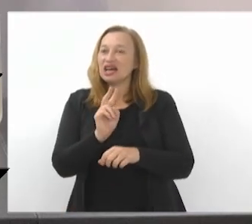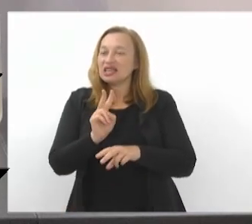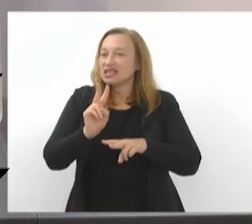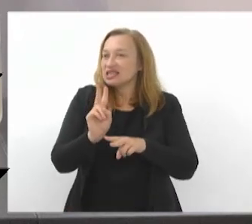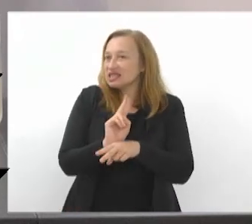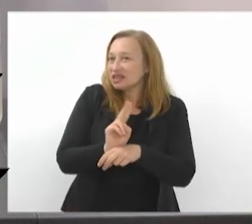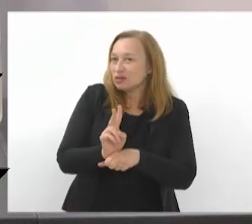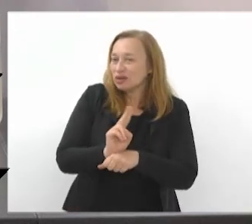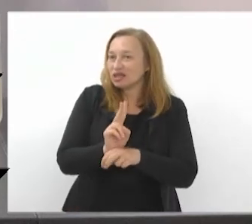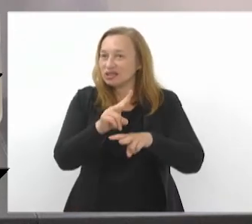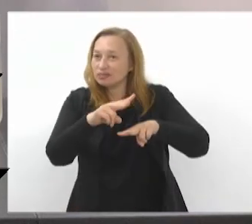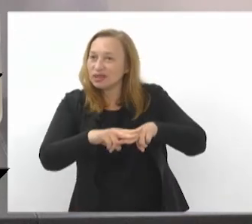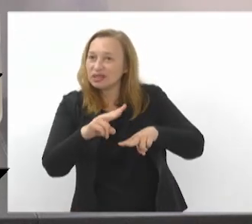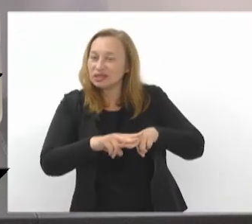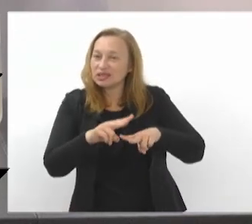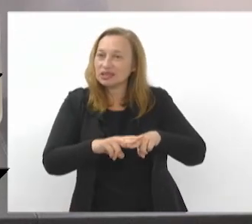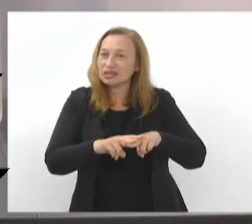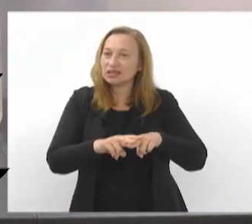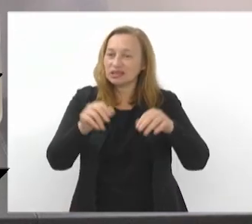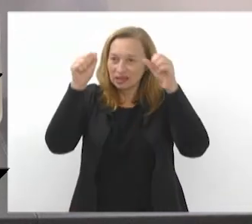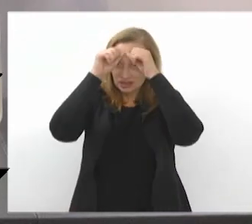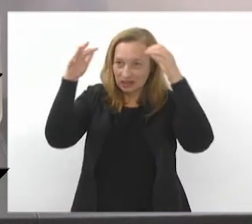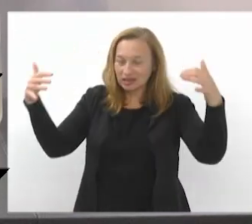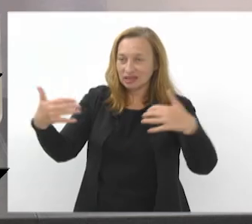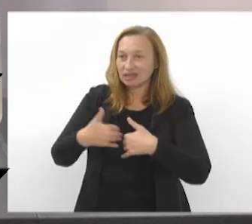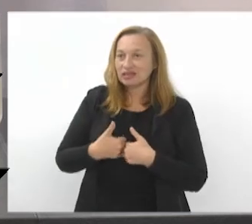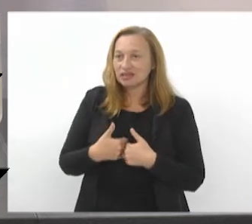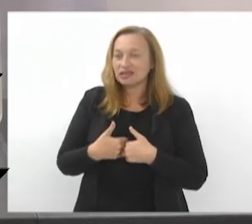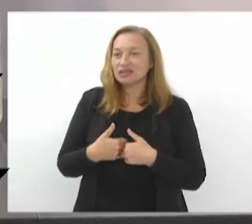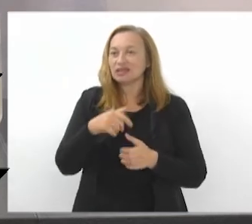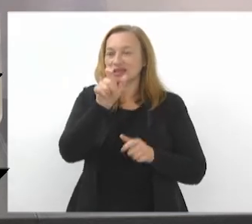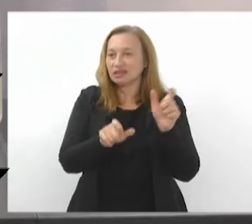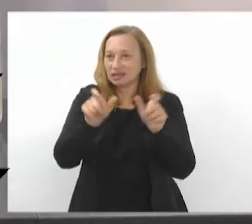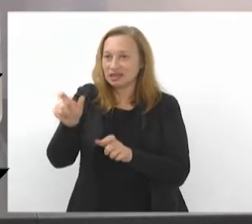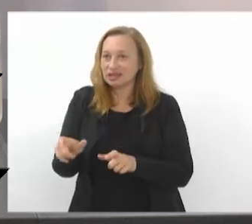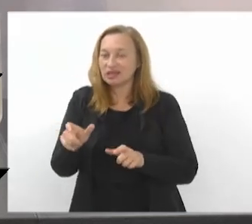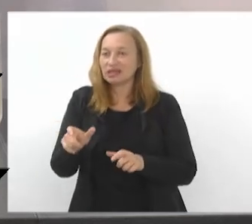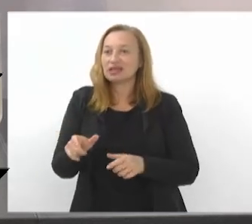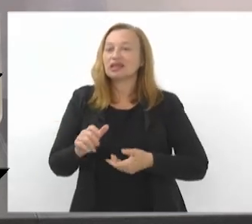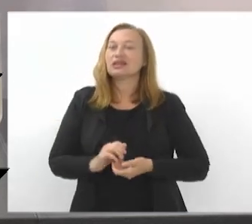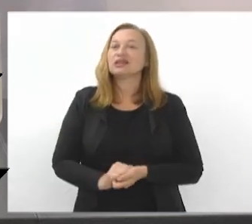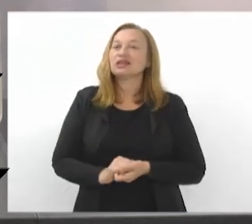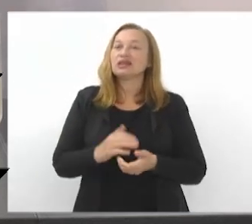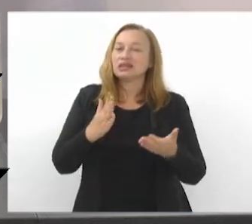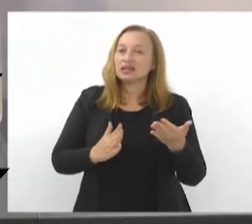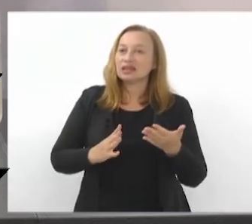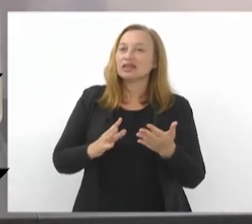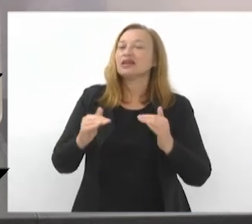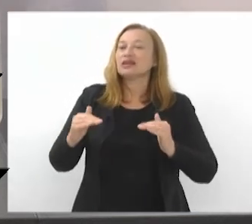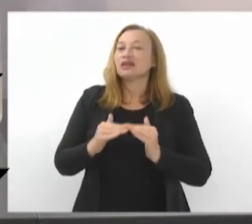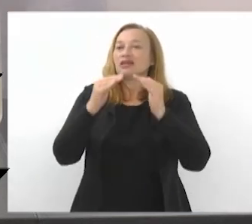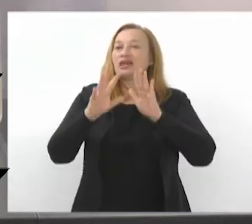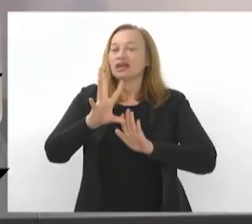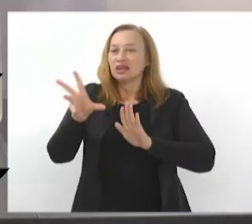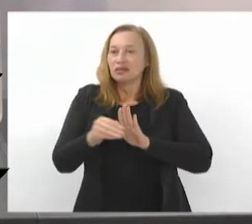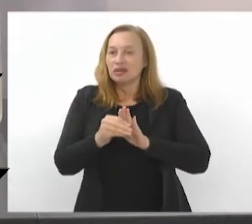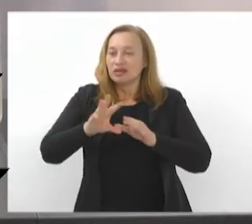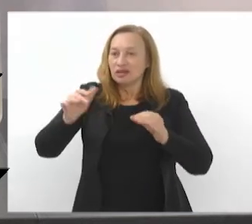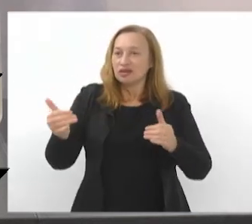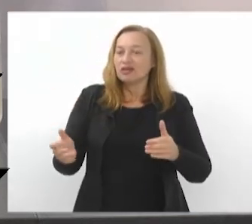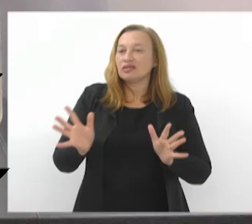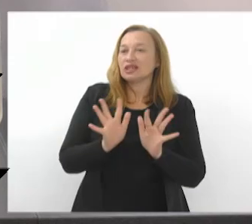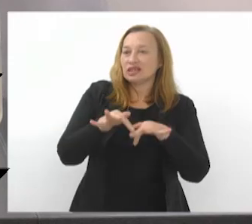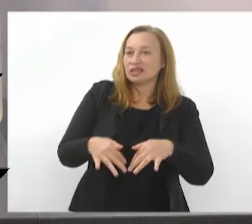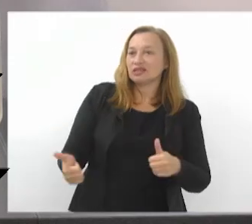às pessoas com transtorno de espectro autista TEA. Parecer favorável à emenda, concluindo por substitutivo. Em